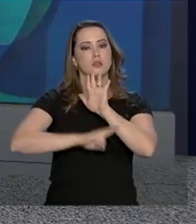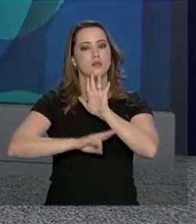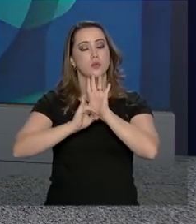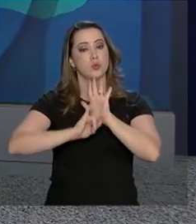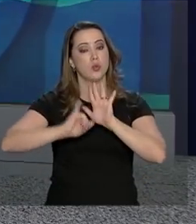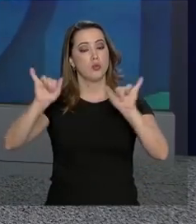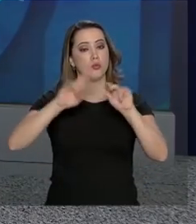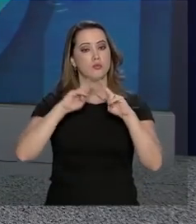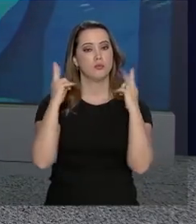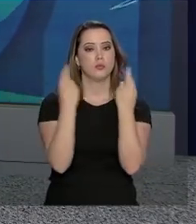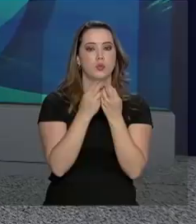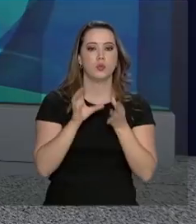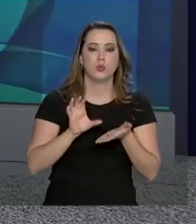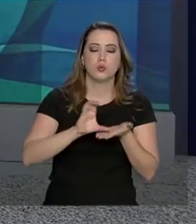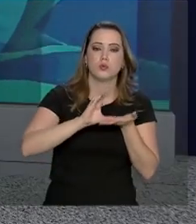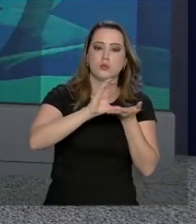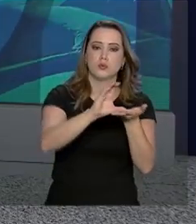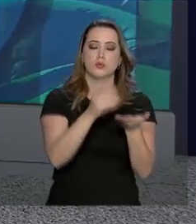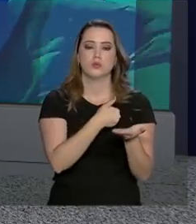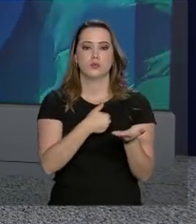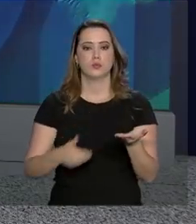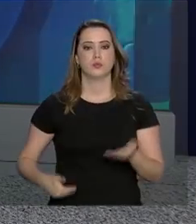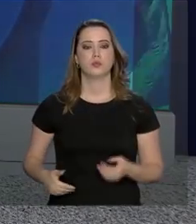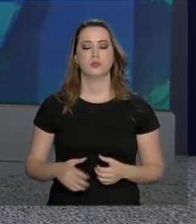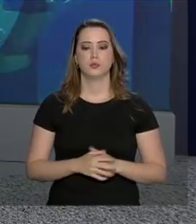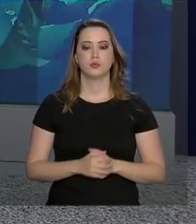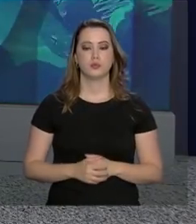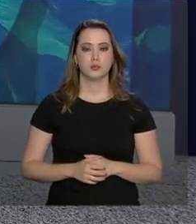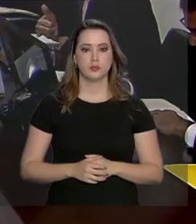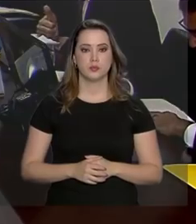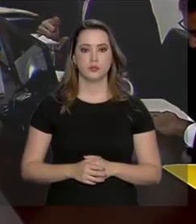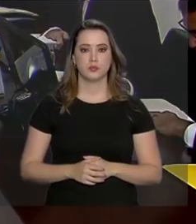das regras foi feito durante reunião do Conselho de Governo.